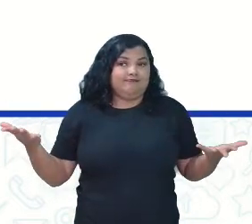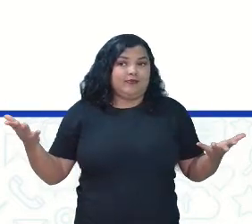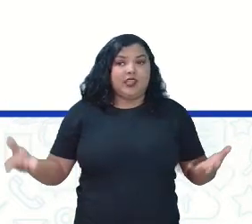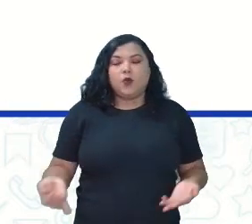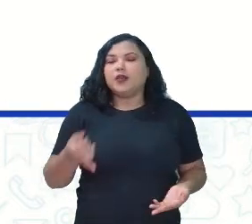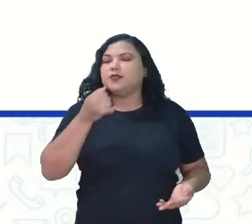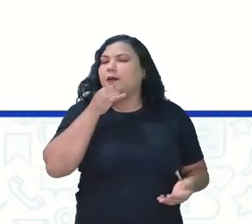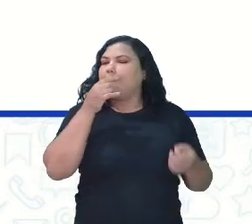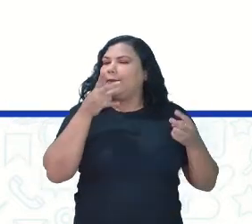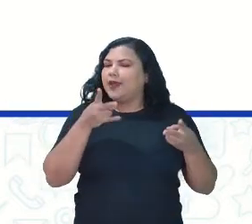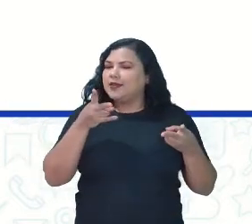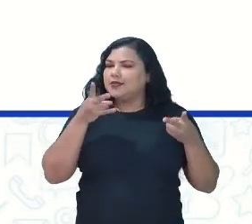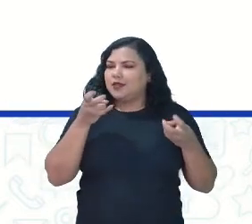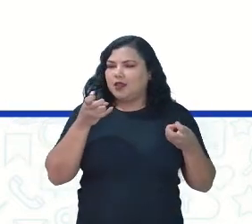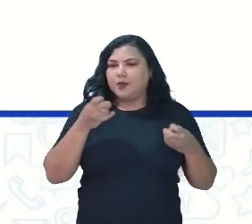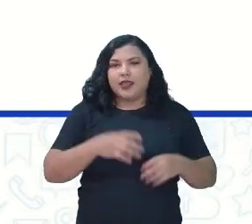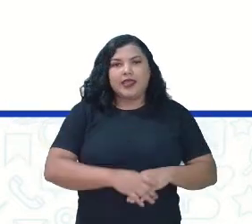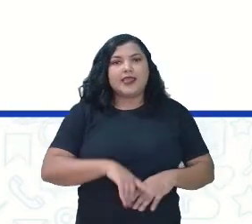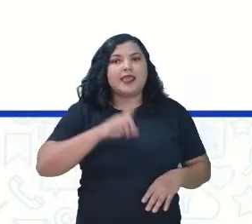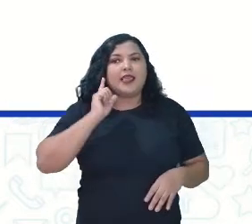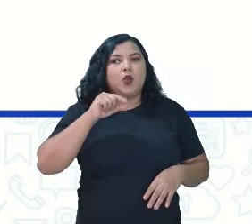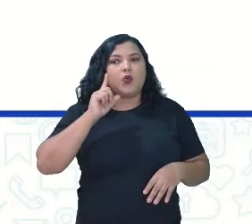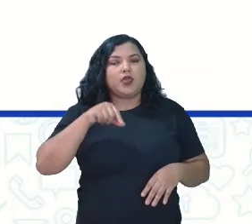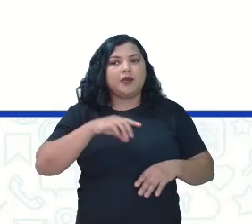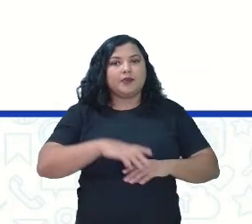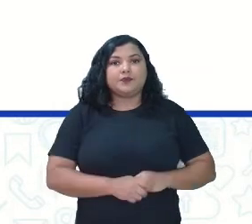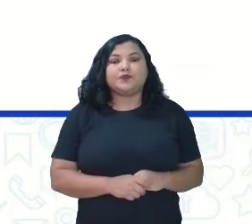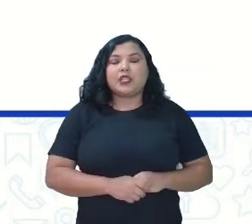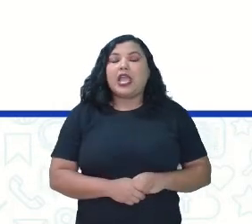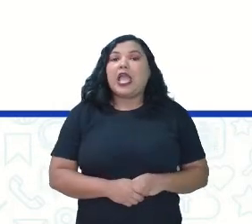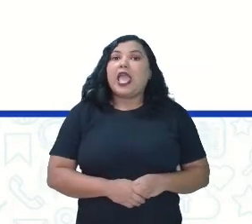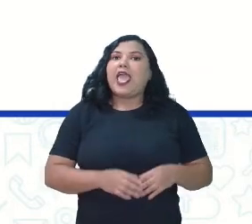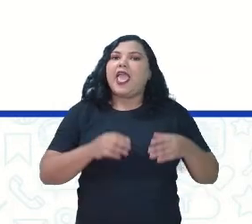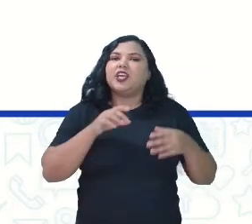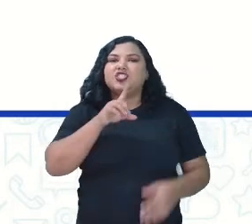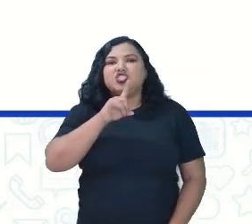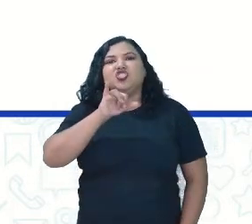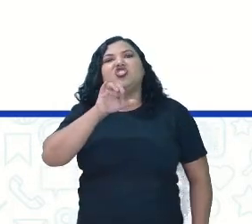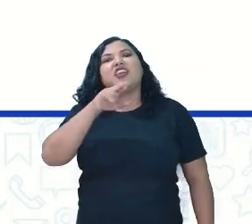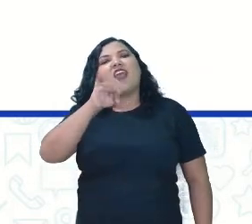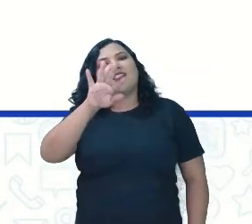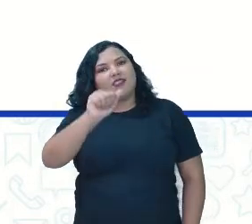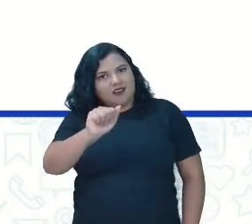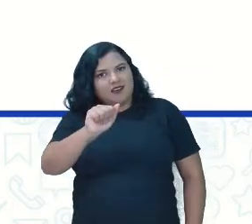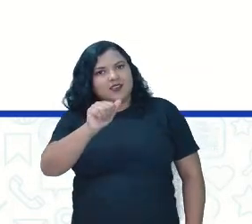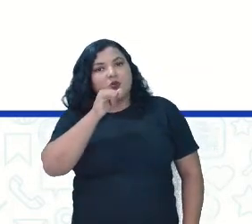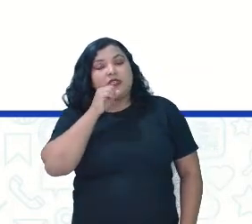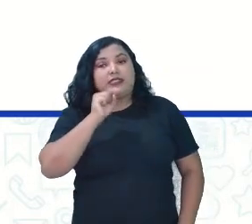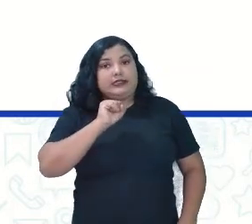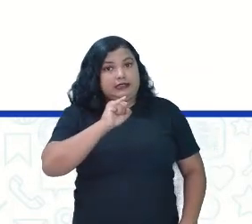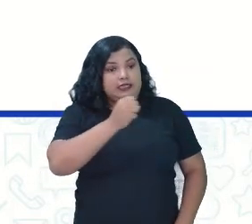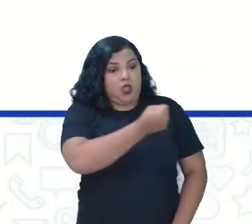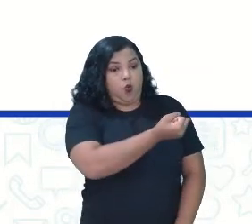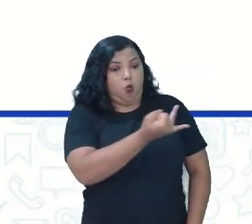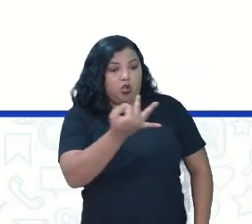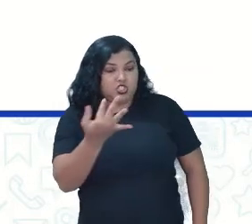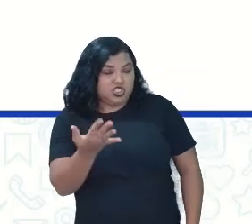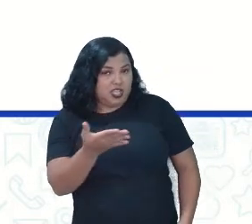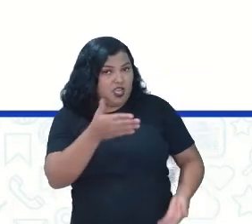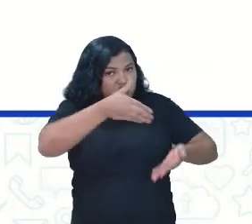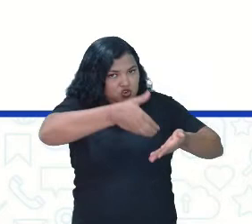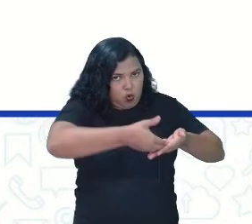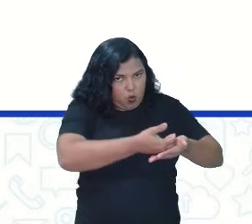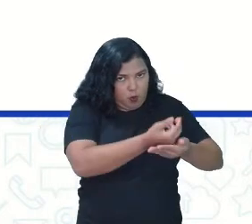Então, verifique que essas grandezas, elas são grandezas diretamente proporcionais. Se eu for aumentar a